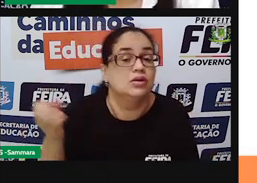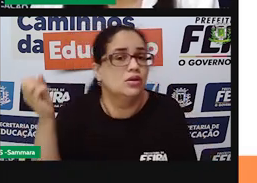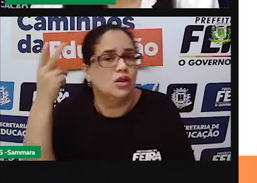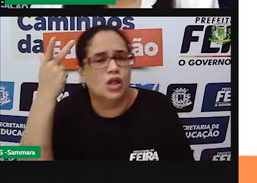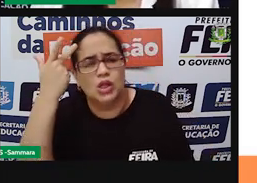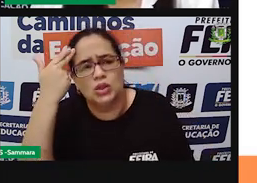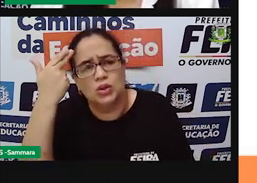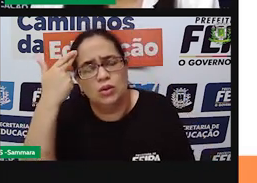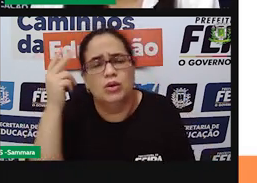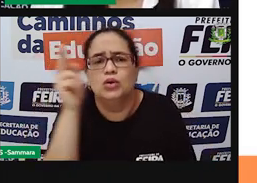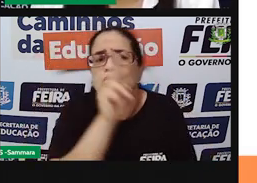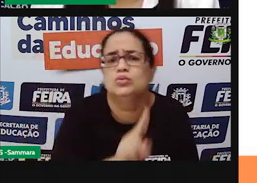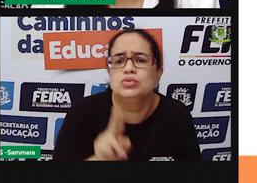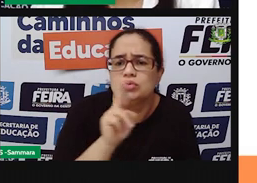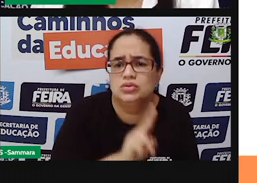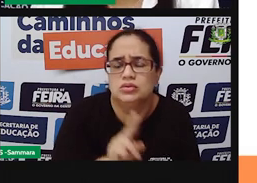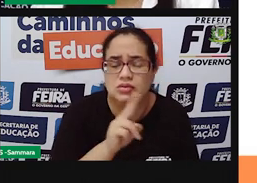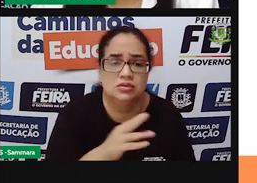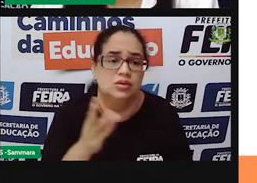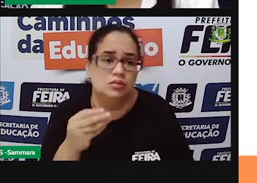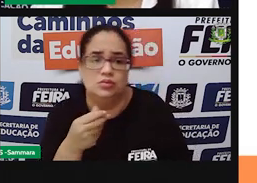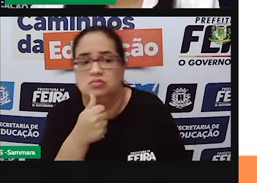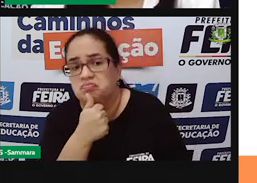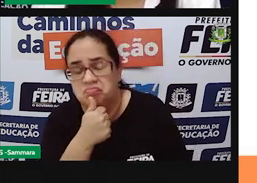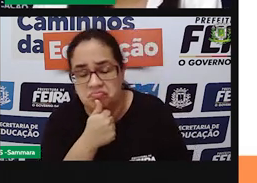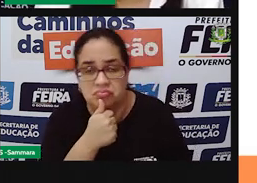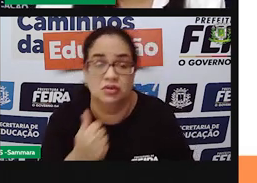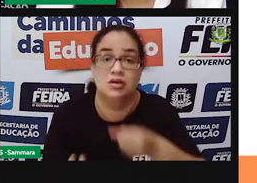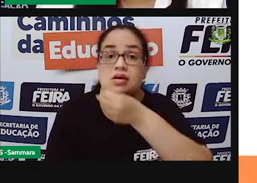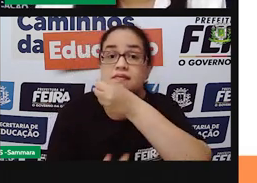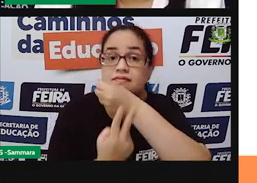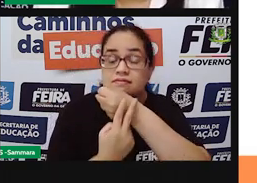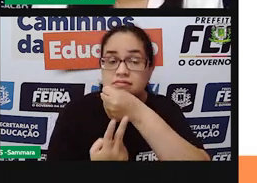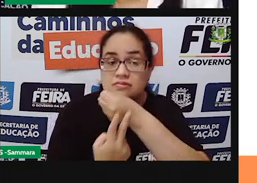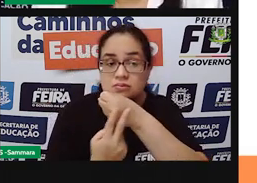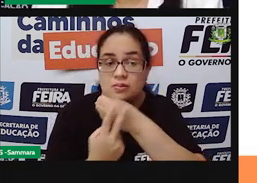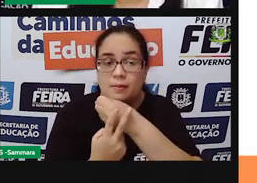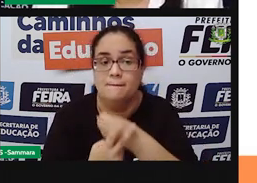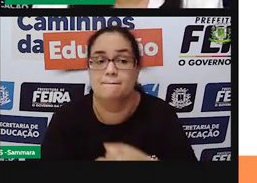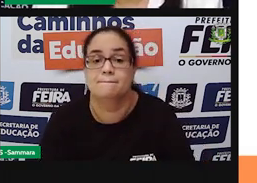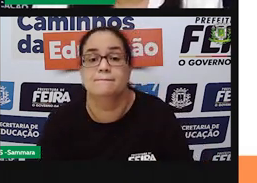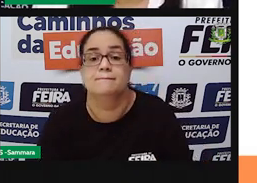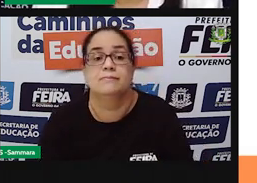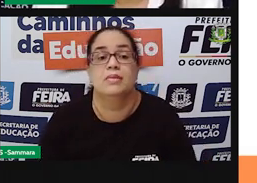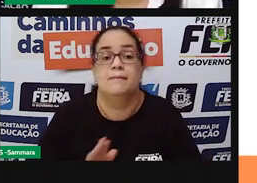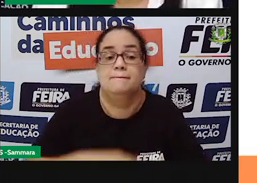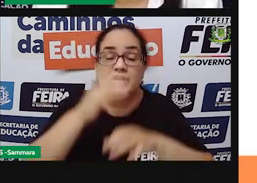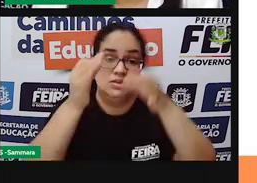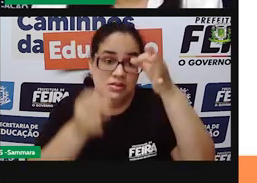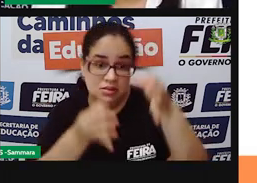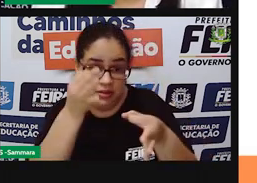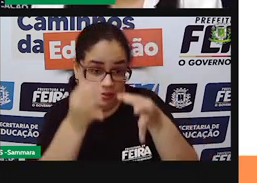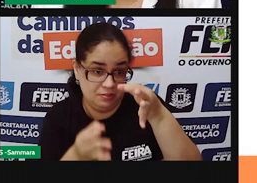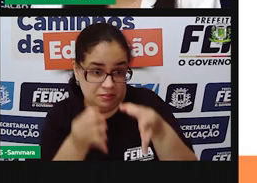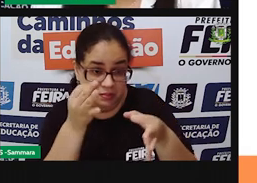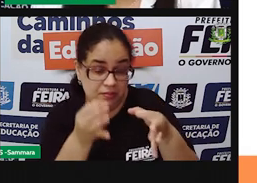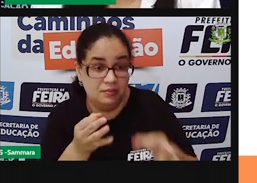habitual, né? A gente não utiliza muito, né, os verbos aí conjugados no pretérito mais que